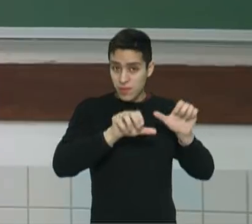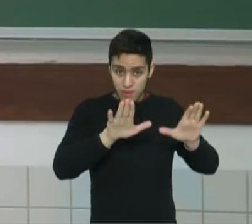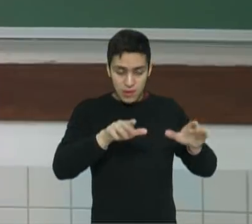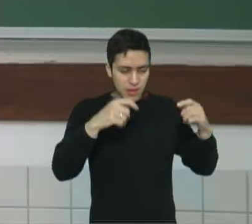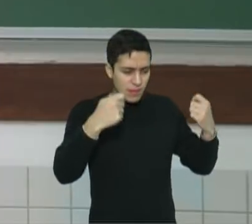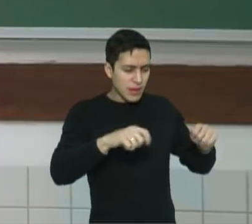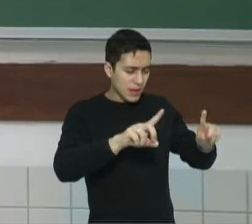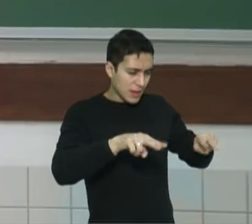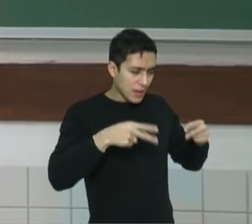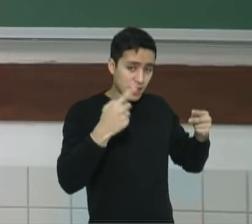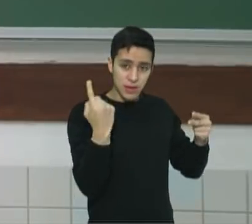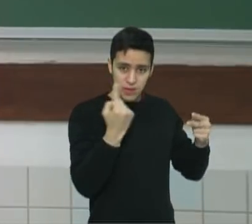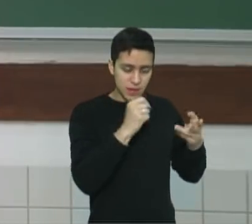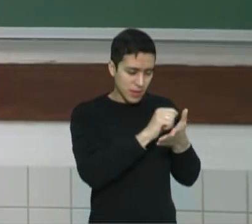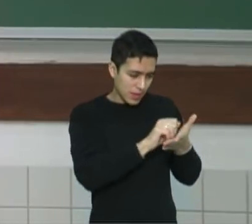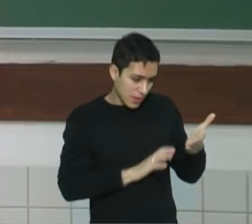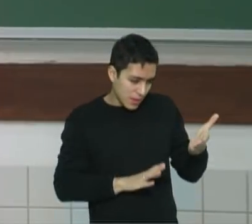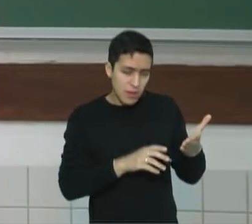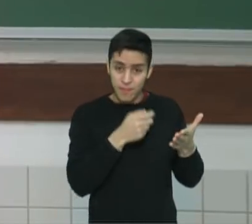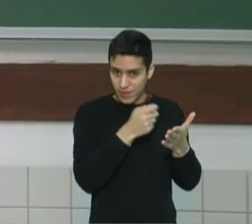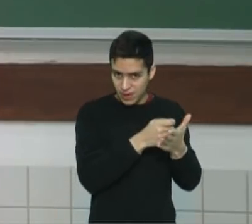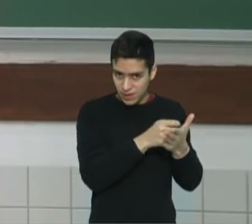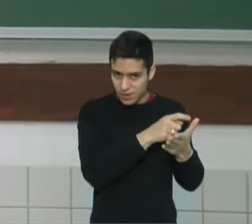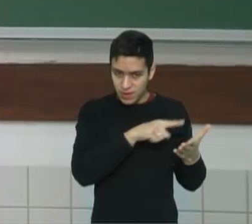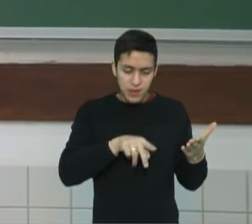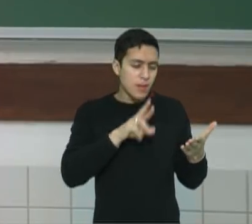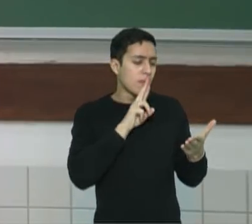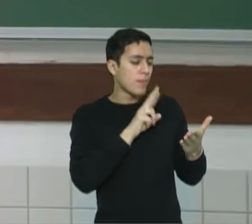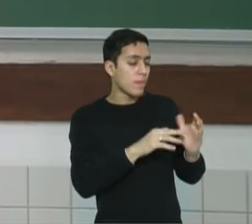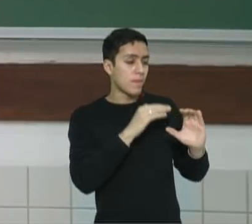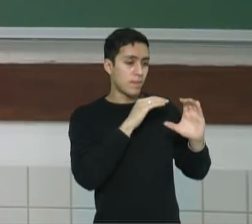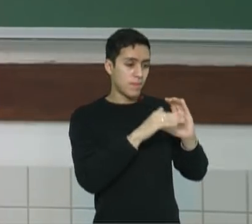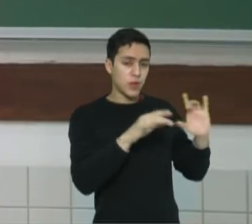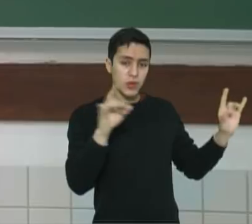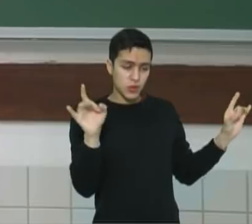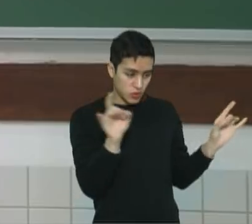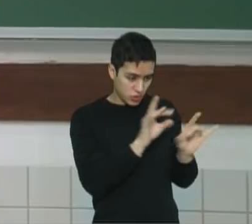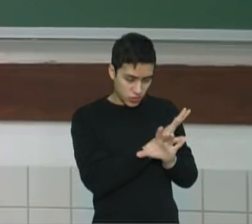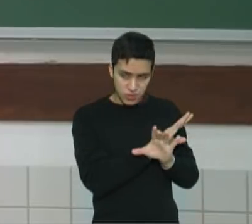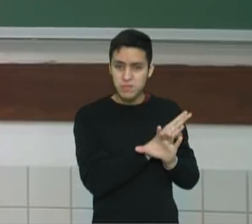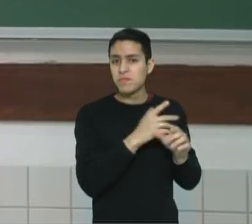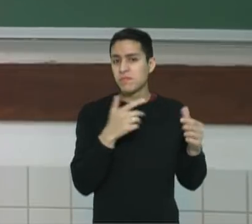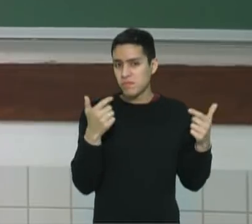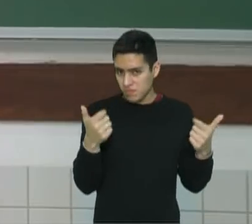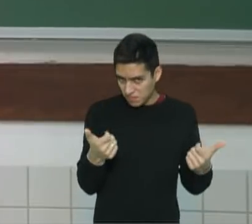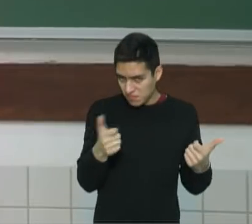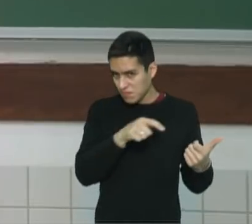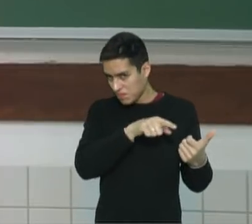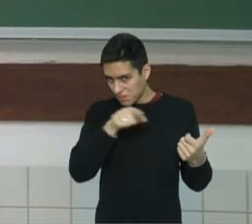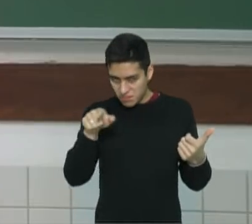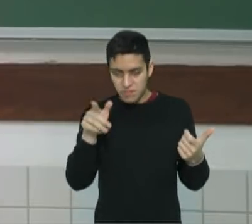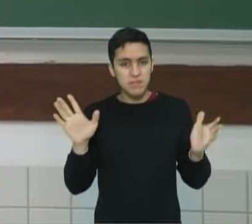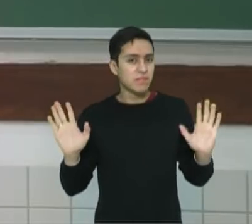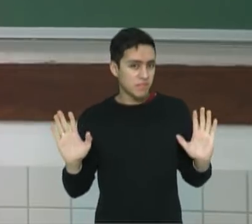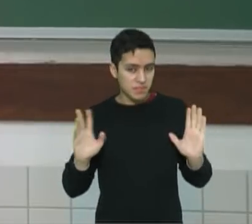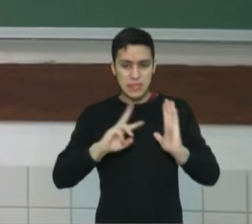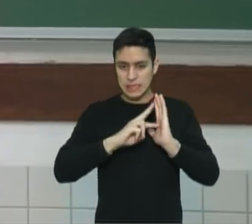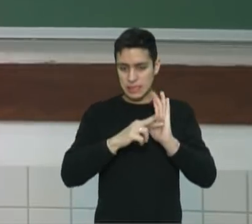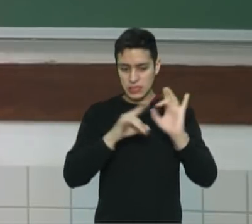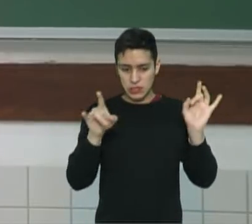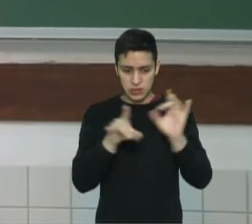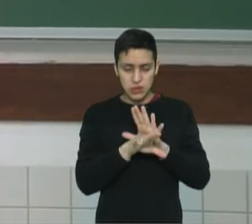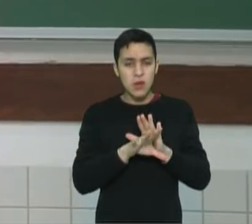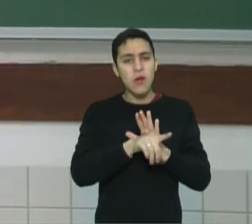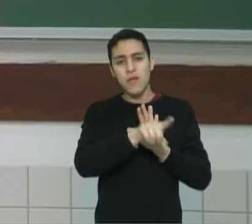no link número 1, atividade obrigatória, faça a atividade obrigatória com veemência e aí envie. E aí sim,